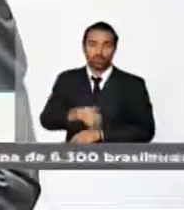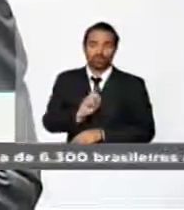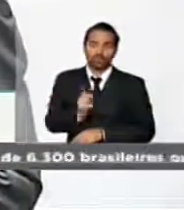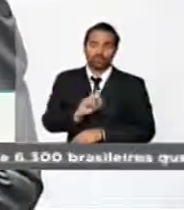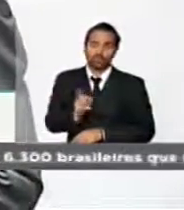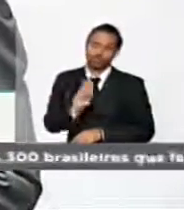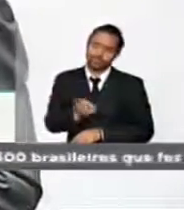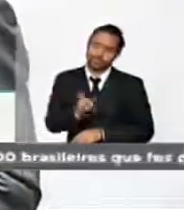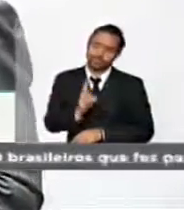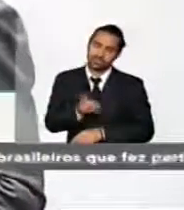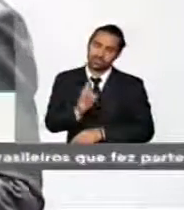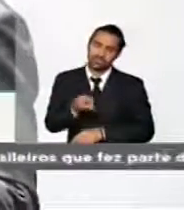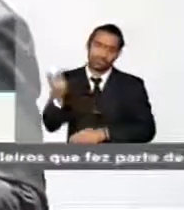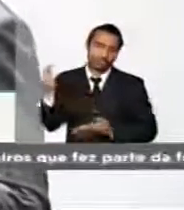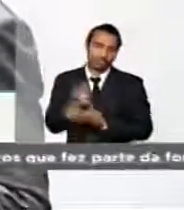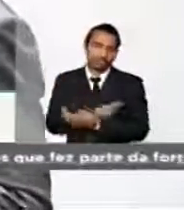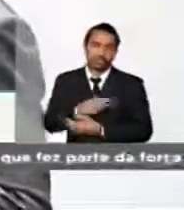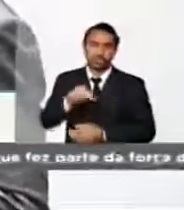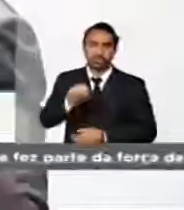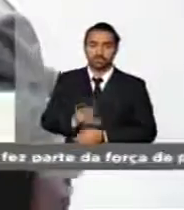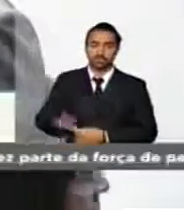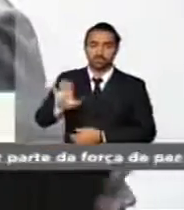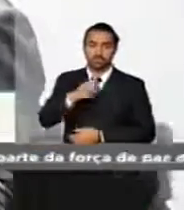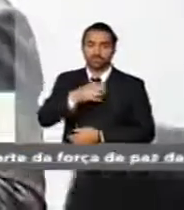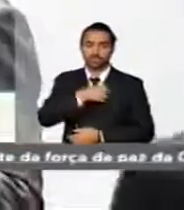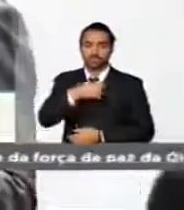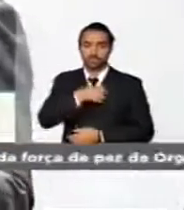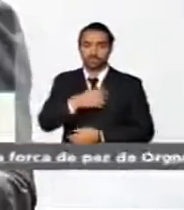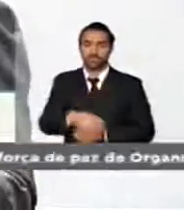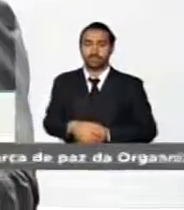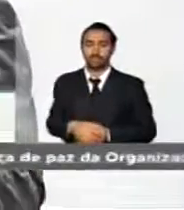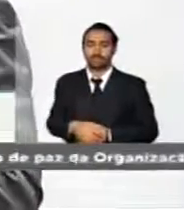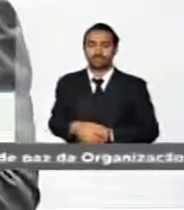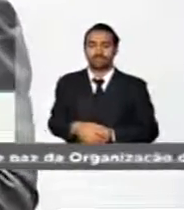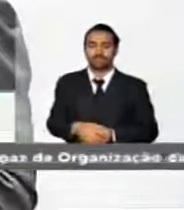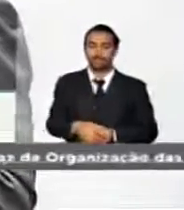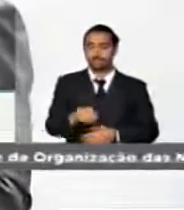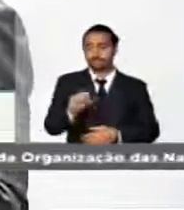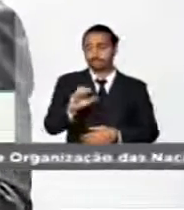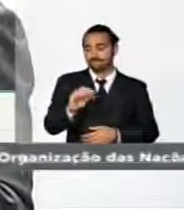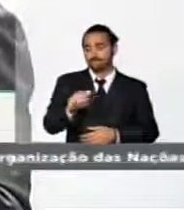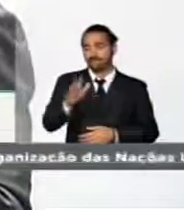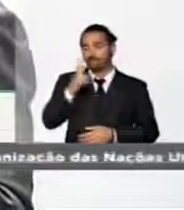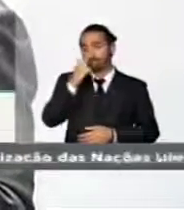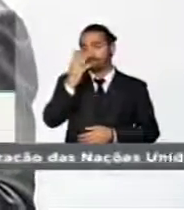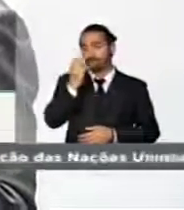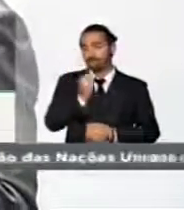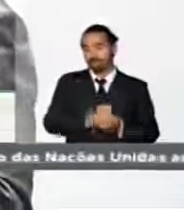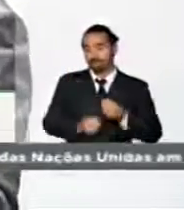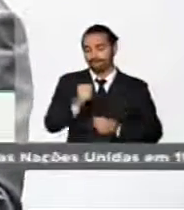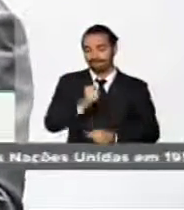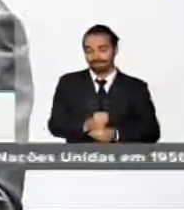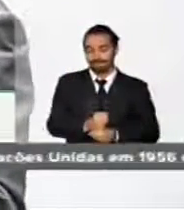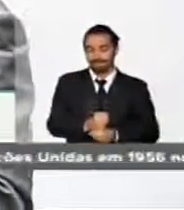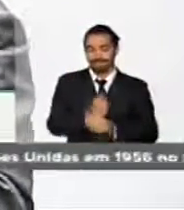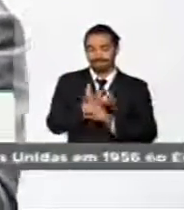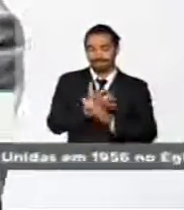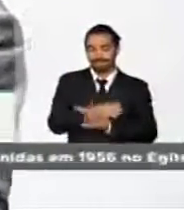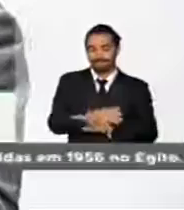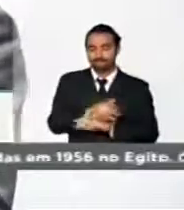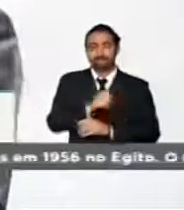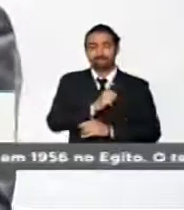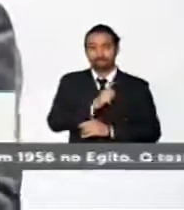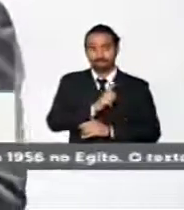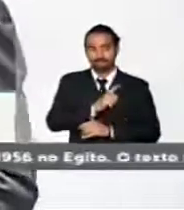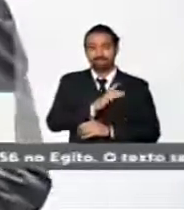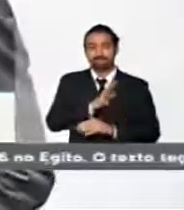com frequência nos estados do Nordeste e na Bahia. Há cerca de 4 anos, a seca tem